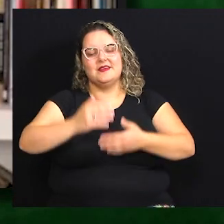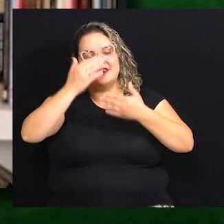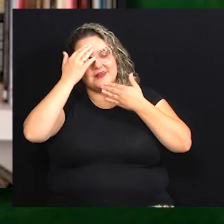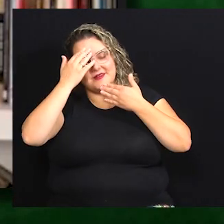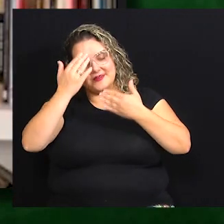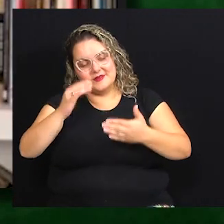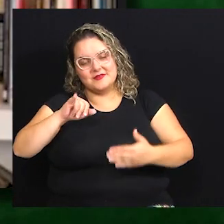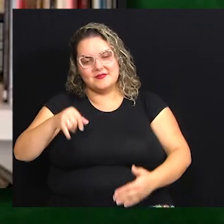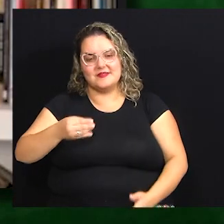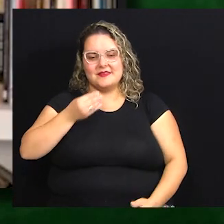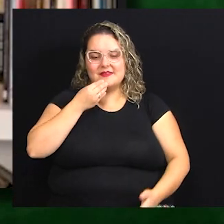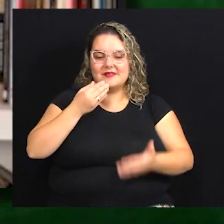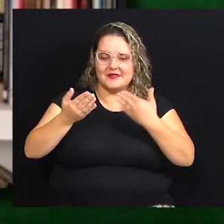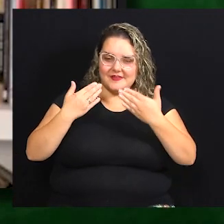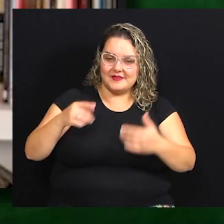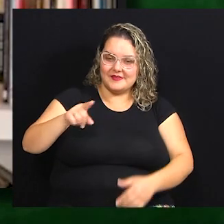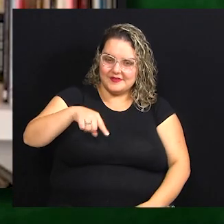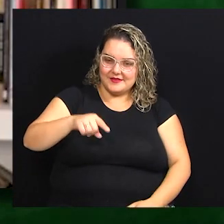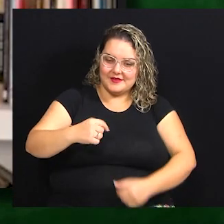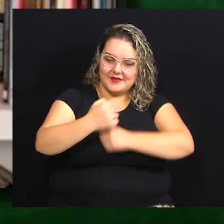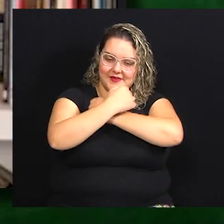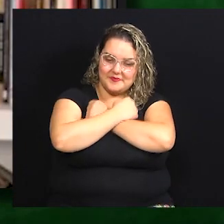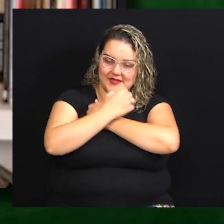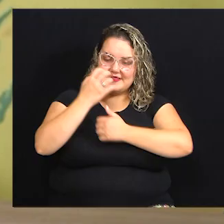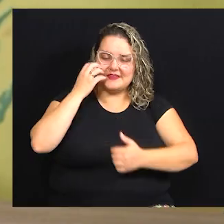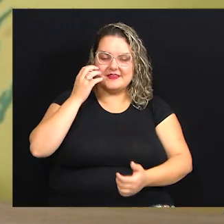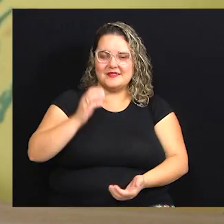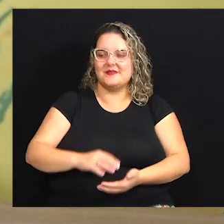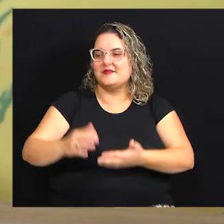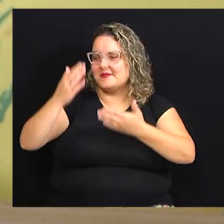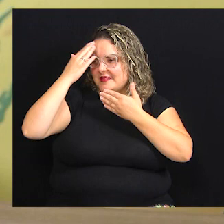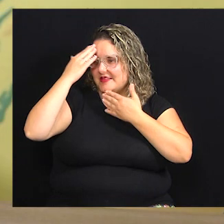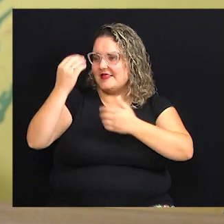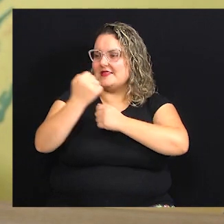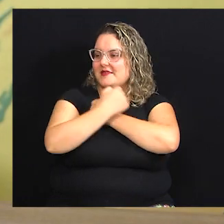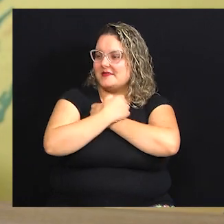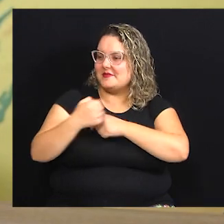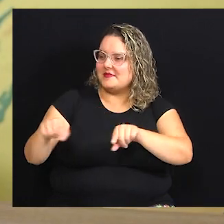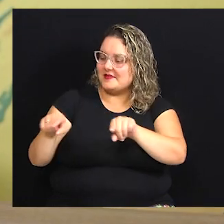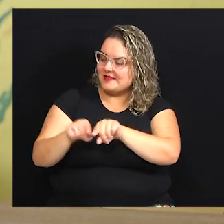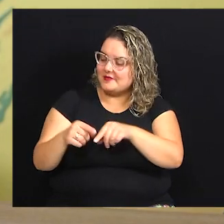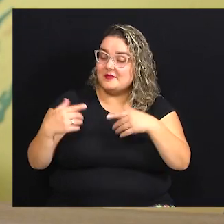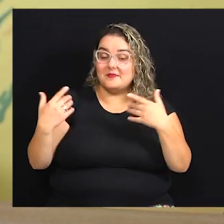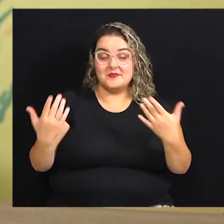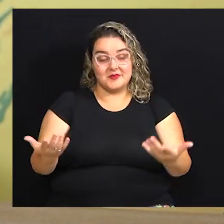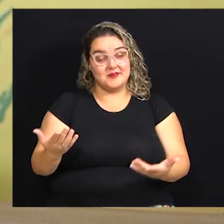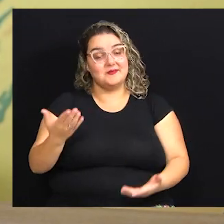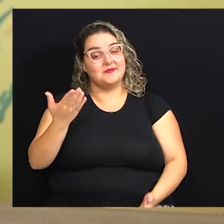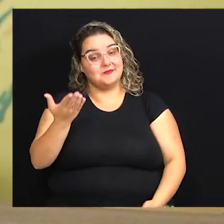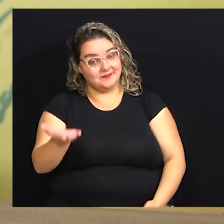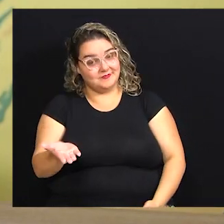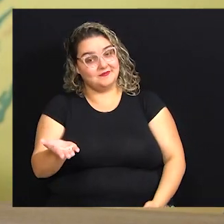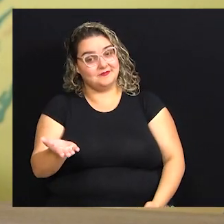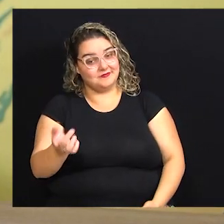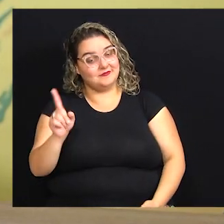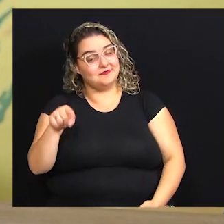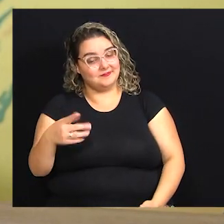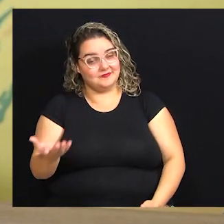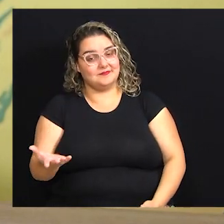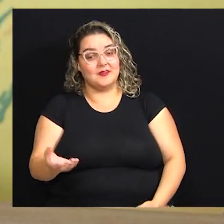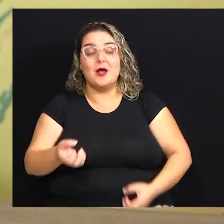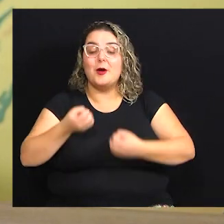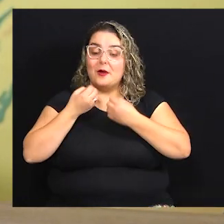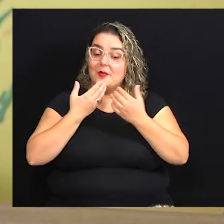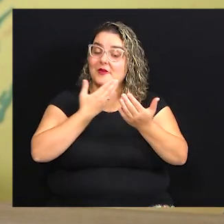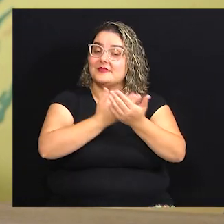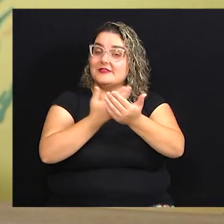Muito obrigado pela oportunidade de falar com vocês aí. Um abraço, André. Valeu, um abraço para você também. Bom, pessoal, então é isso aí, né?